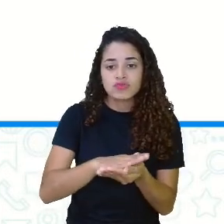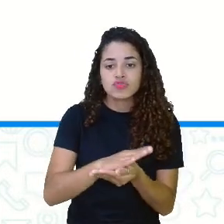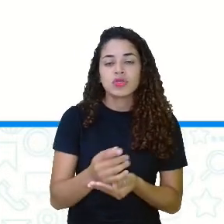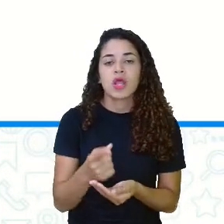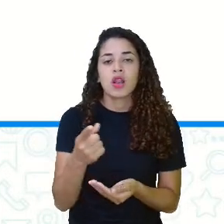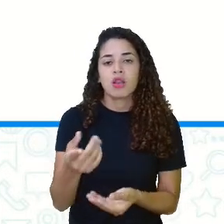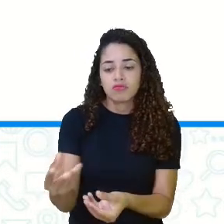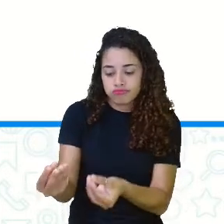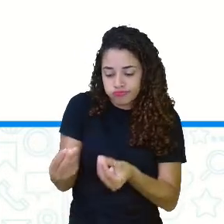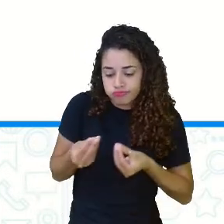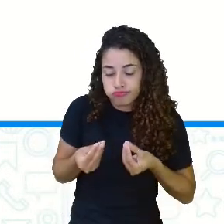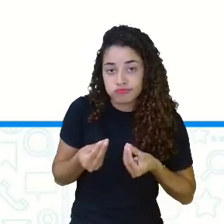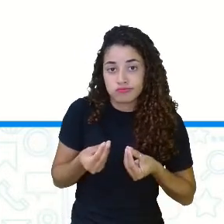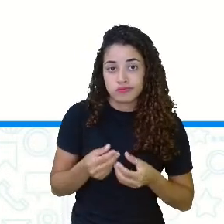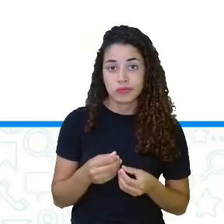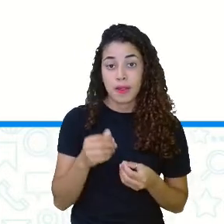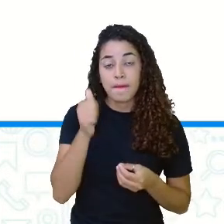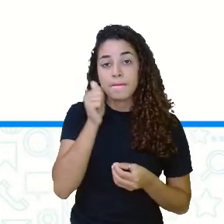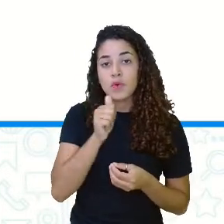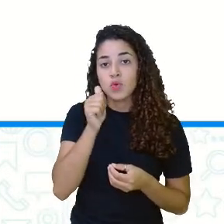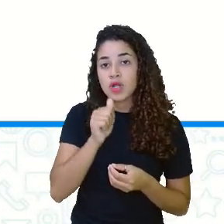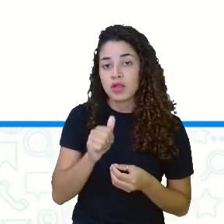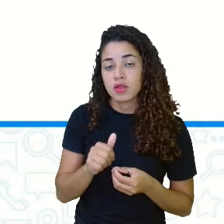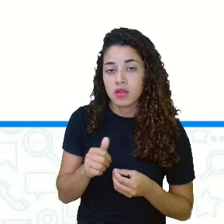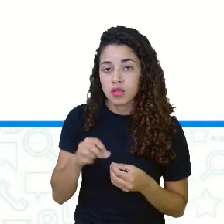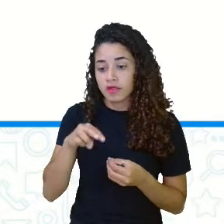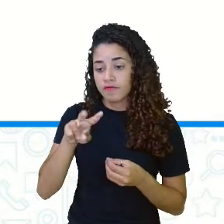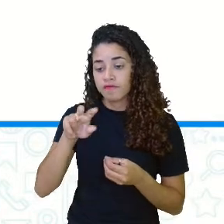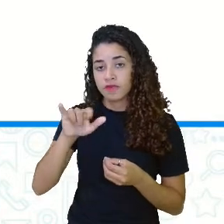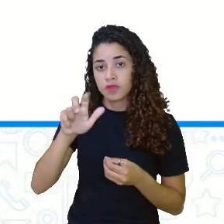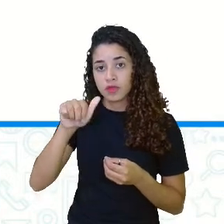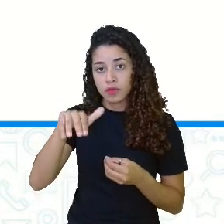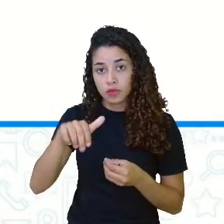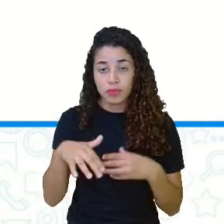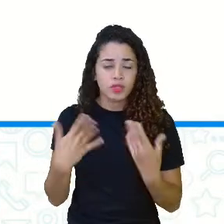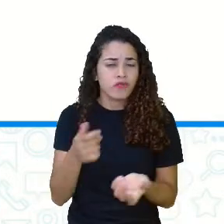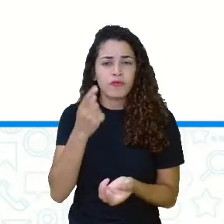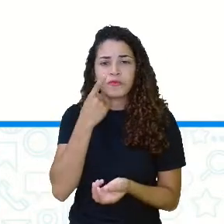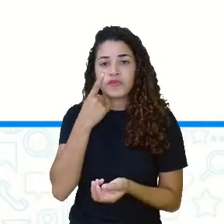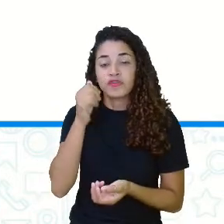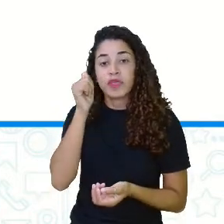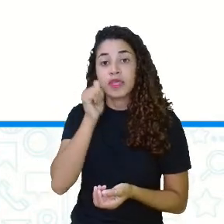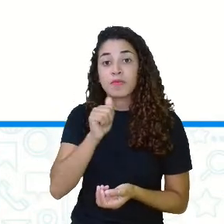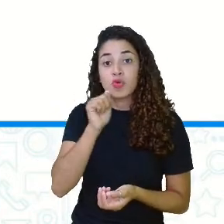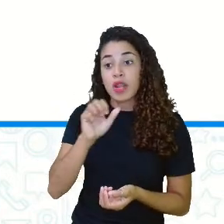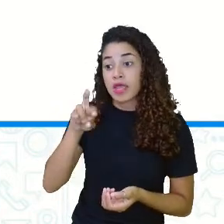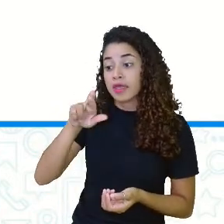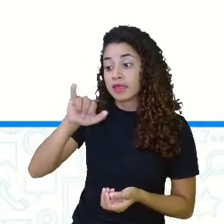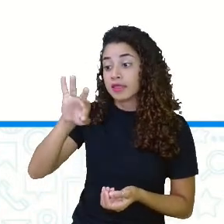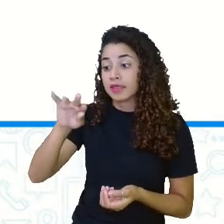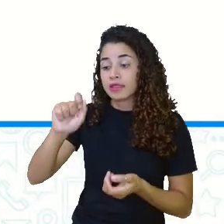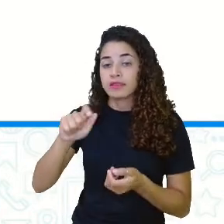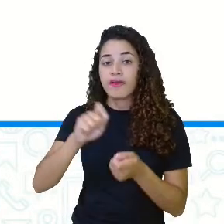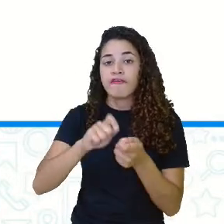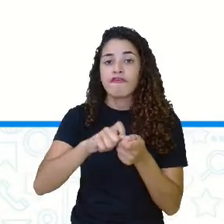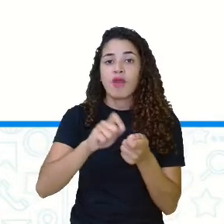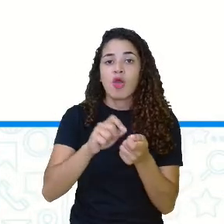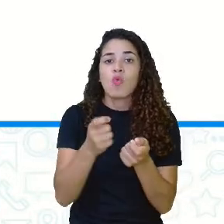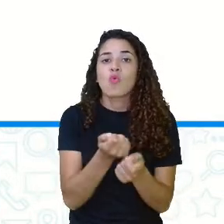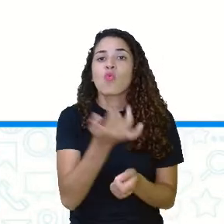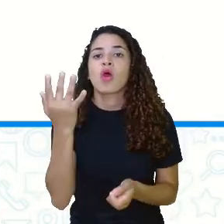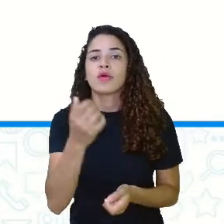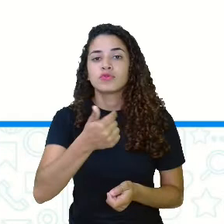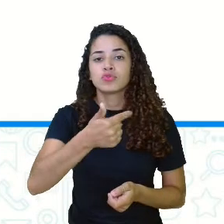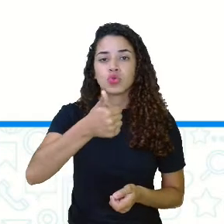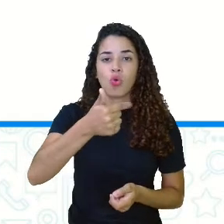recebeu? Olha só, a Rita fez quantos beijinhos? 12 beijinhos. Eu